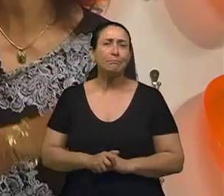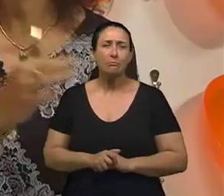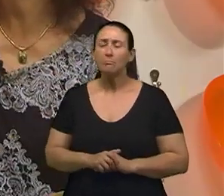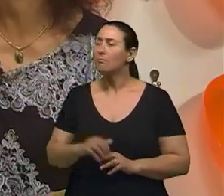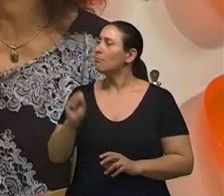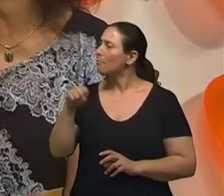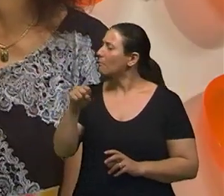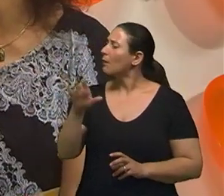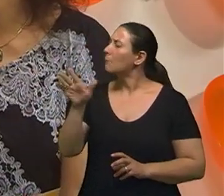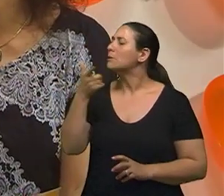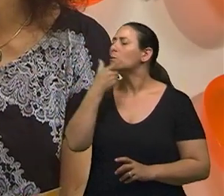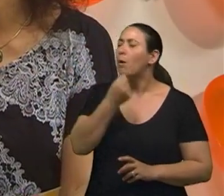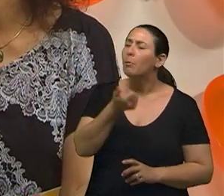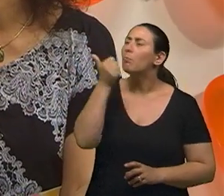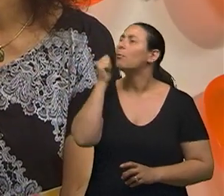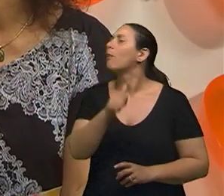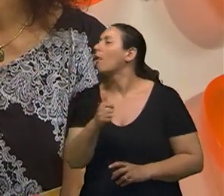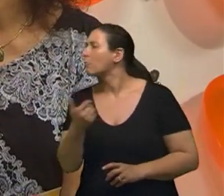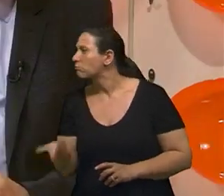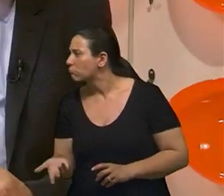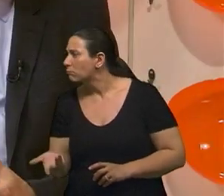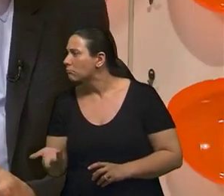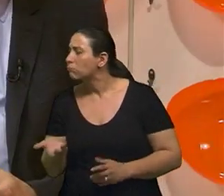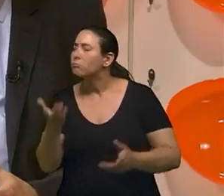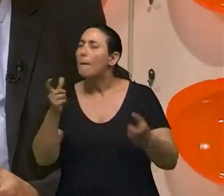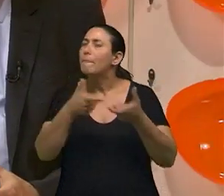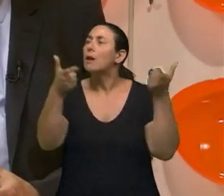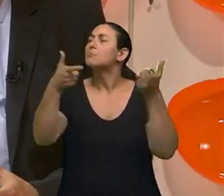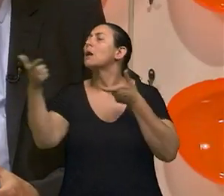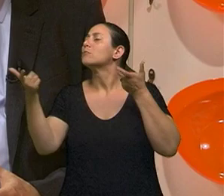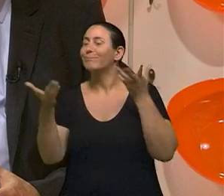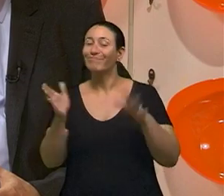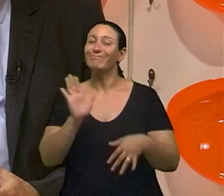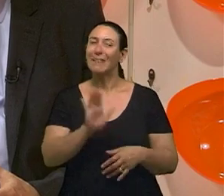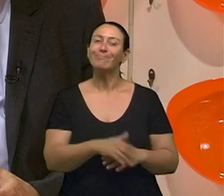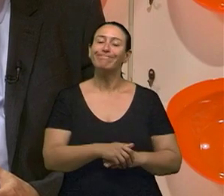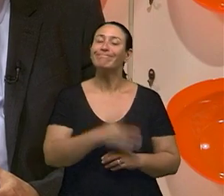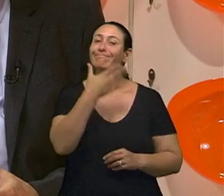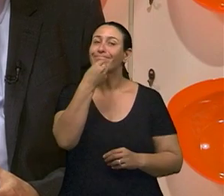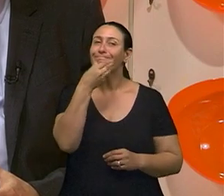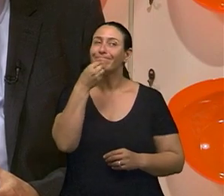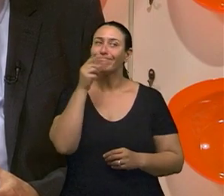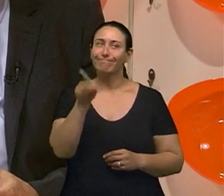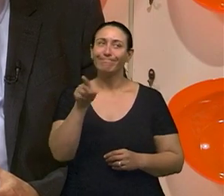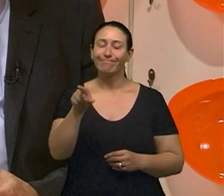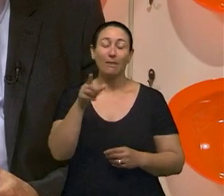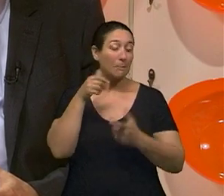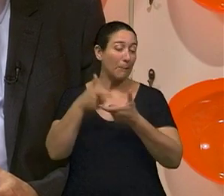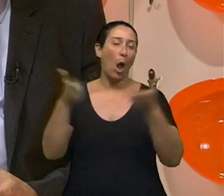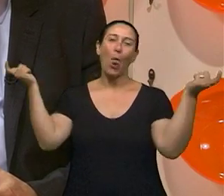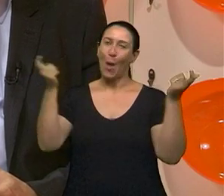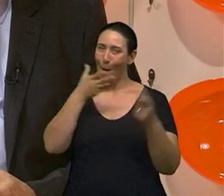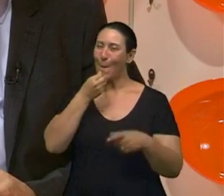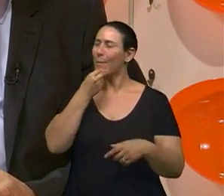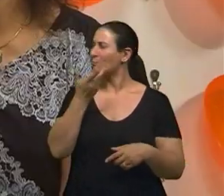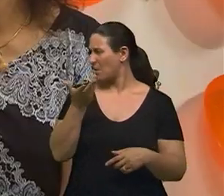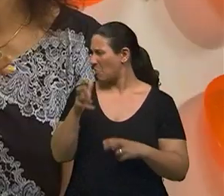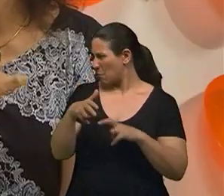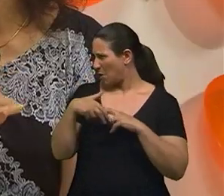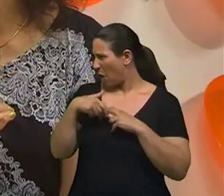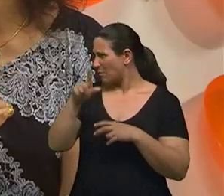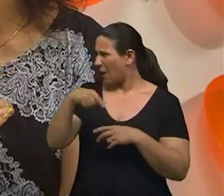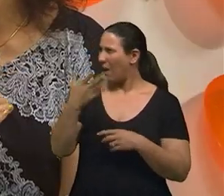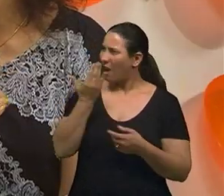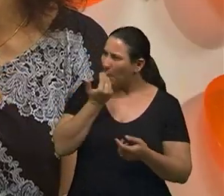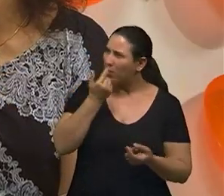mais homens ou mais mulheres Doutor ã os homens são mais premiados em relação a esse diagnóstico Será que tem a ver com os